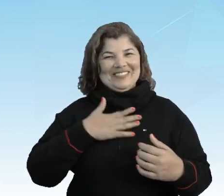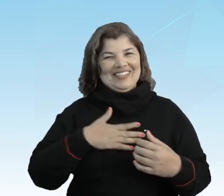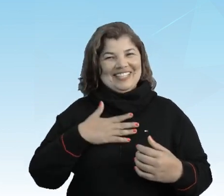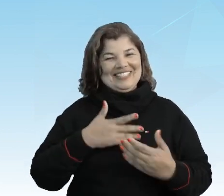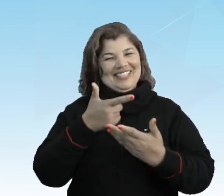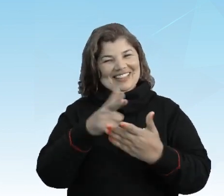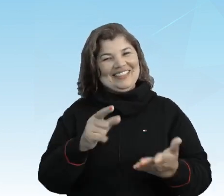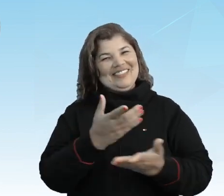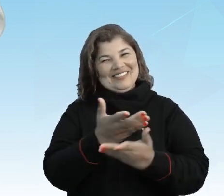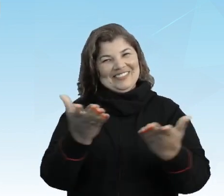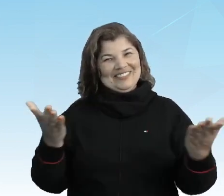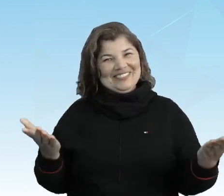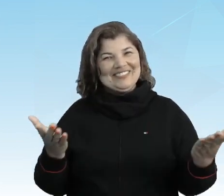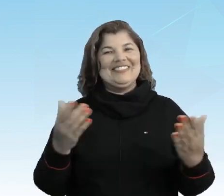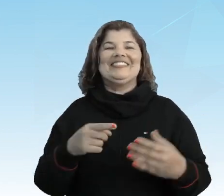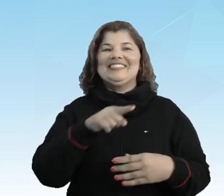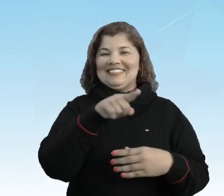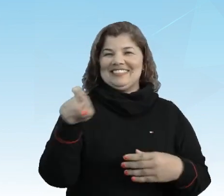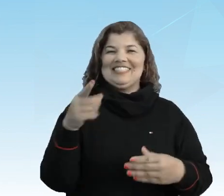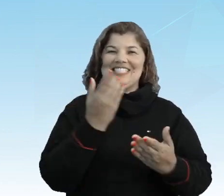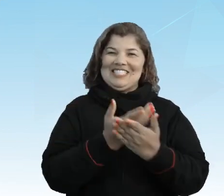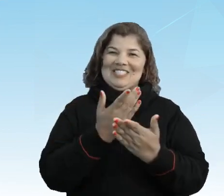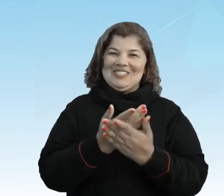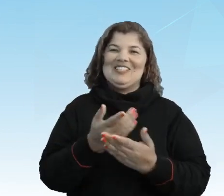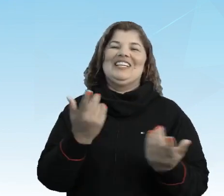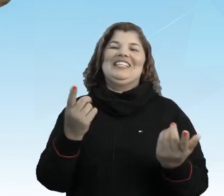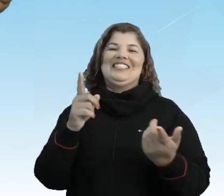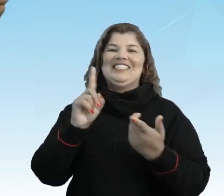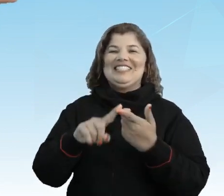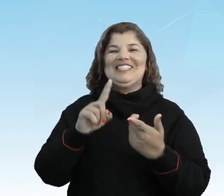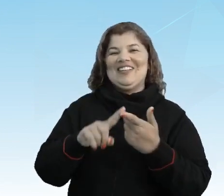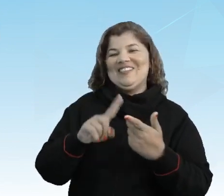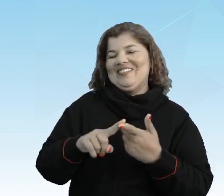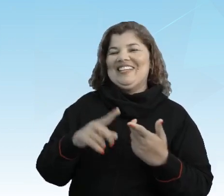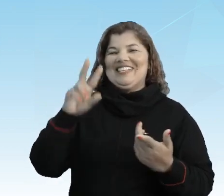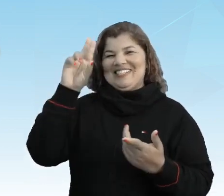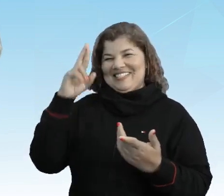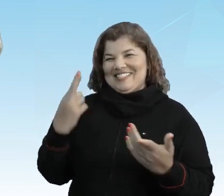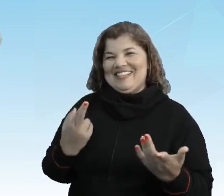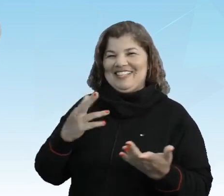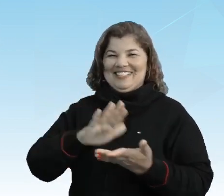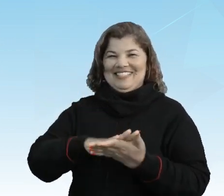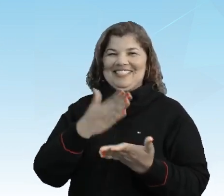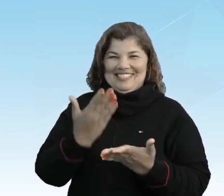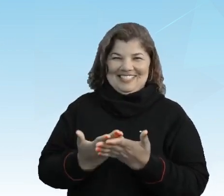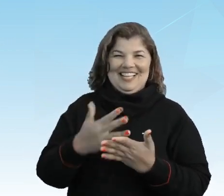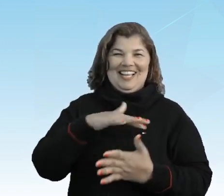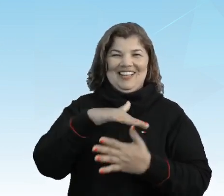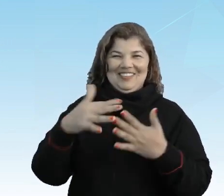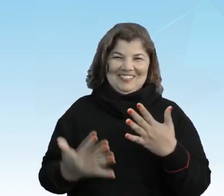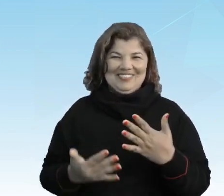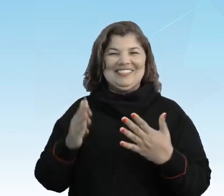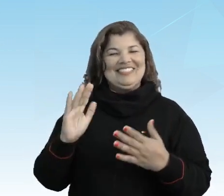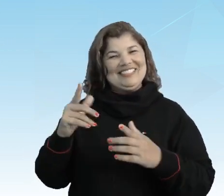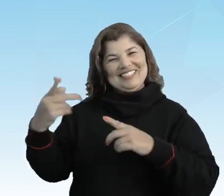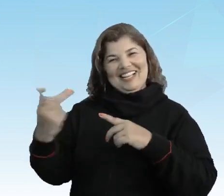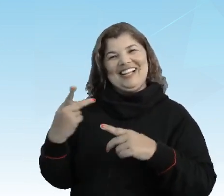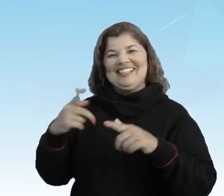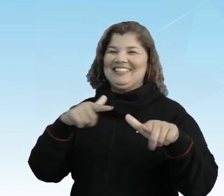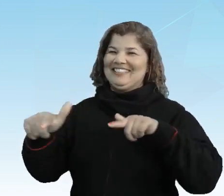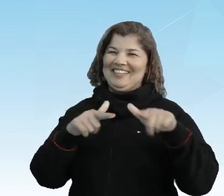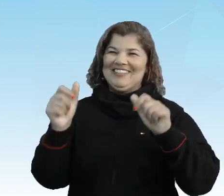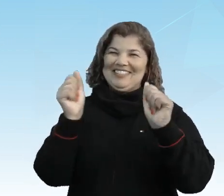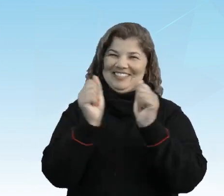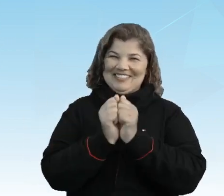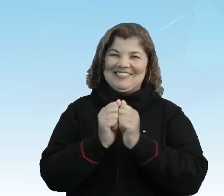vez aqui com vocês estudantes, com a nossa amiga Sueli, né? Santos, né? Sueli Santos, já tive o prazer de trabalhar com ela lá